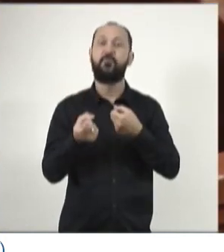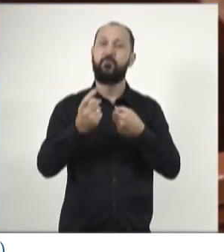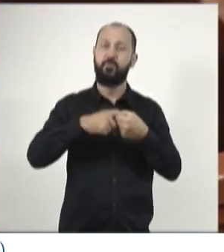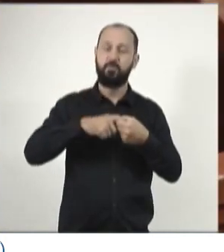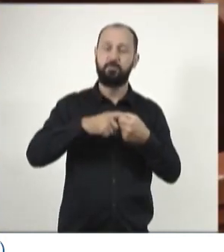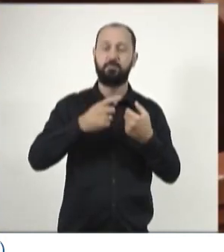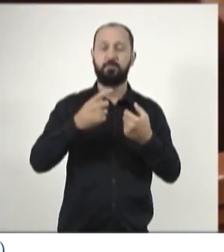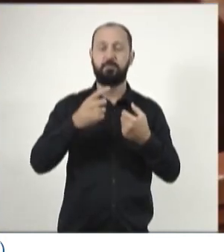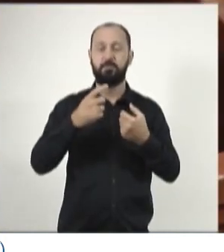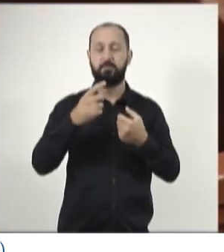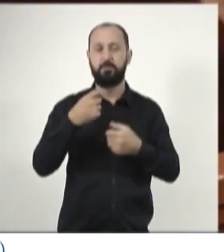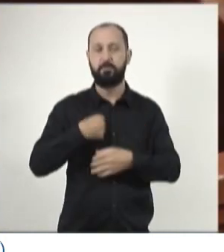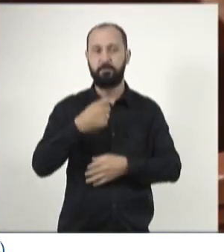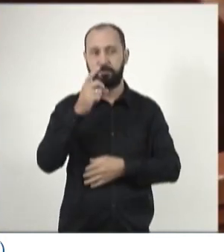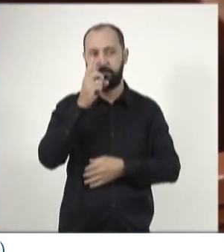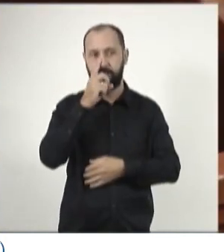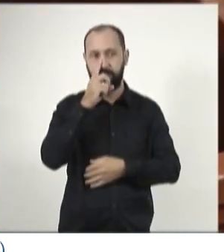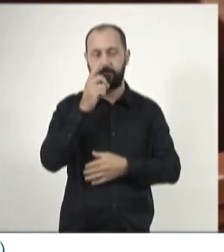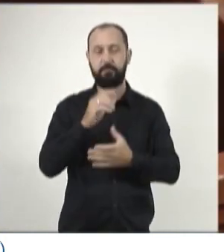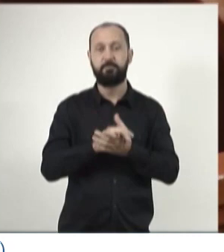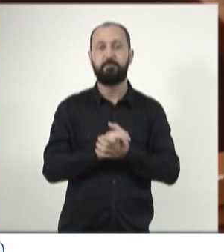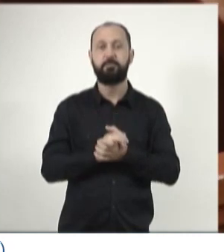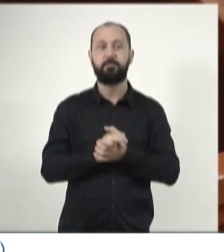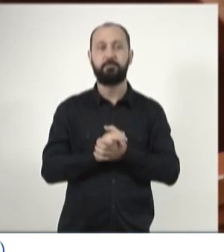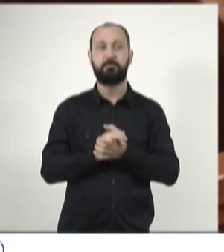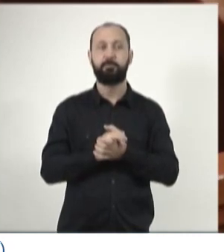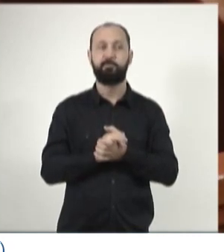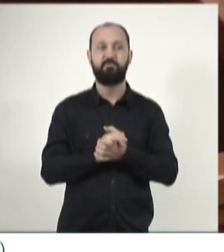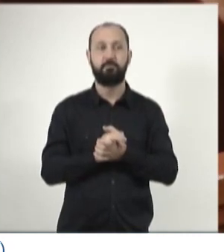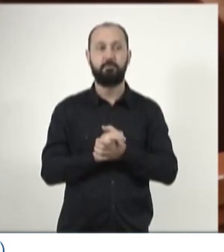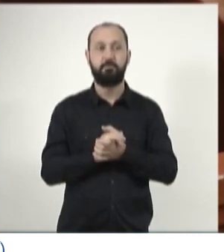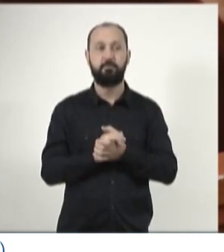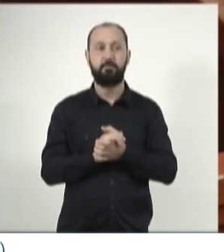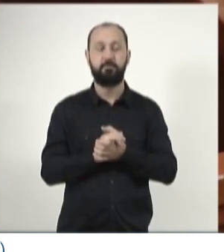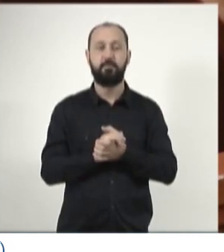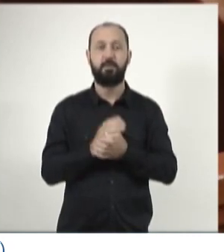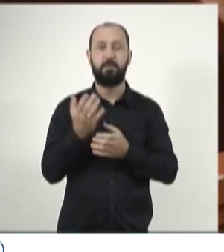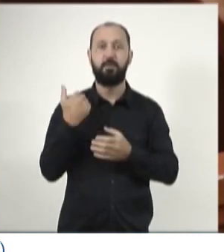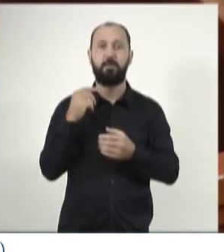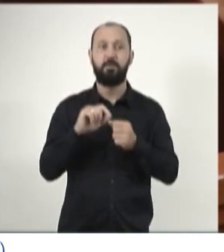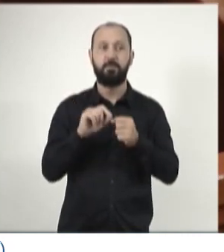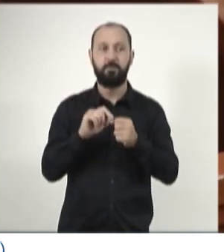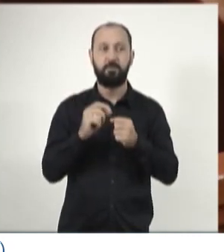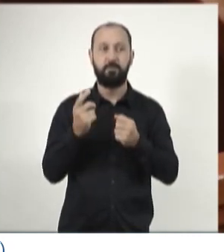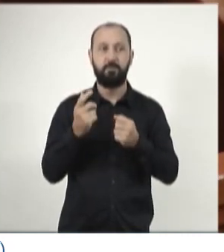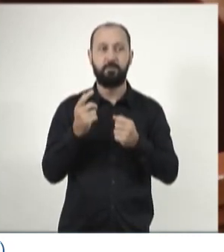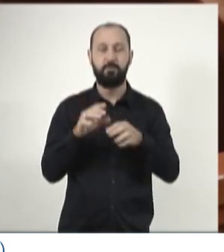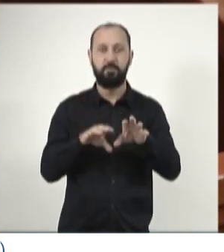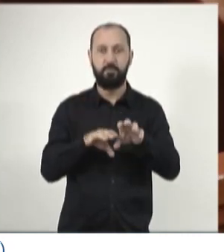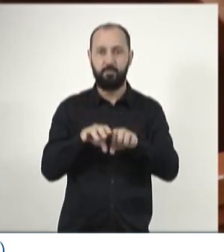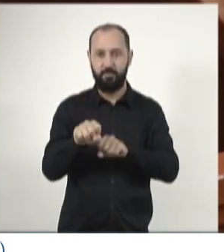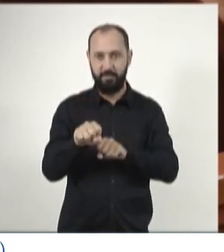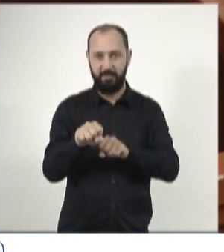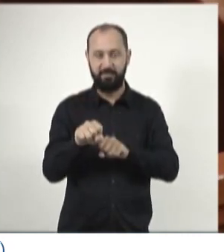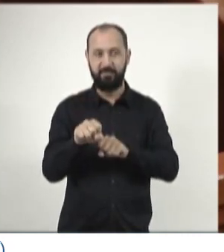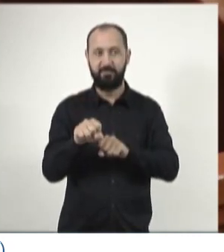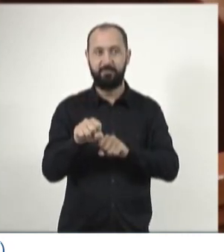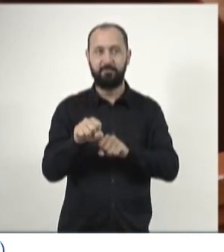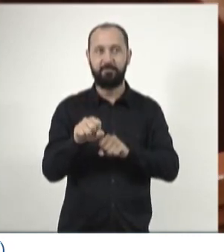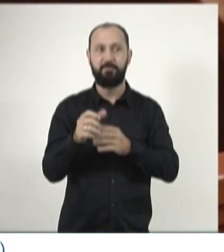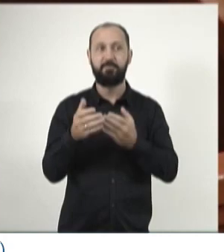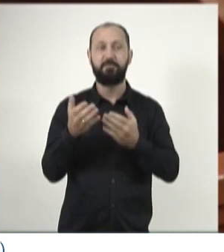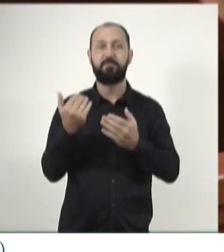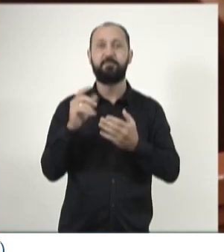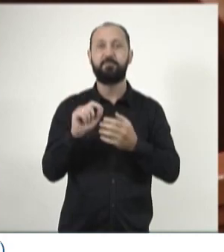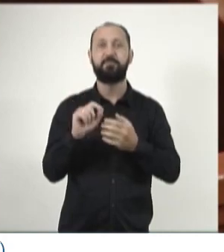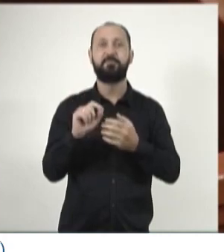mãe. Minha mãe é personal. Ela fazia pouco tempo que tinha se formado, fazia pouco tempo